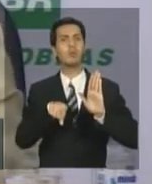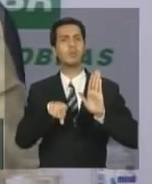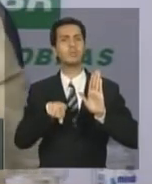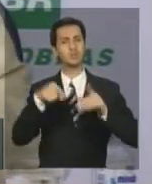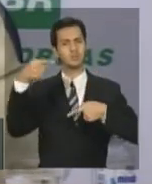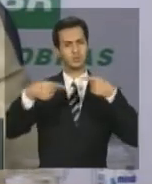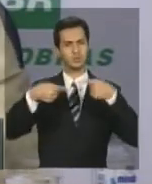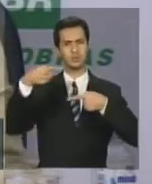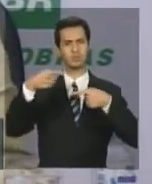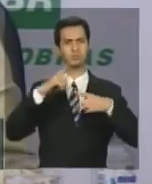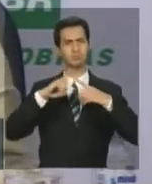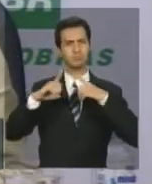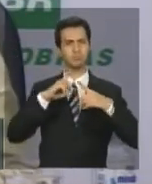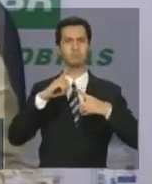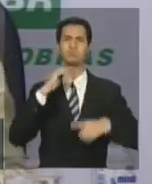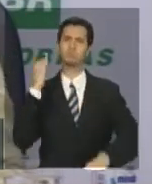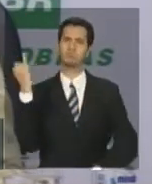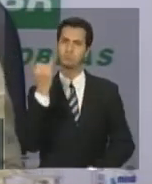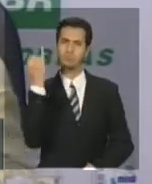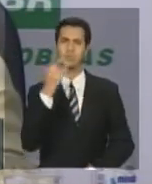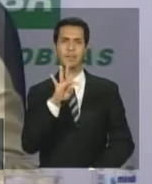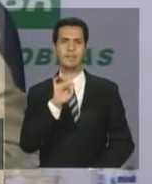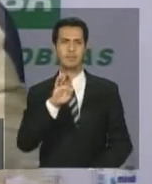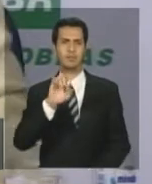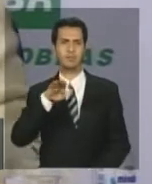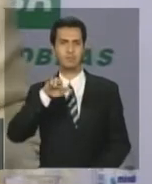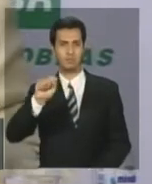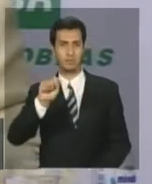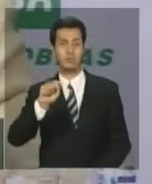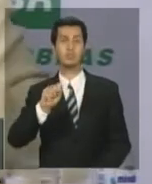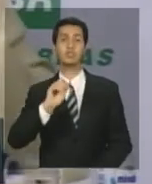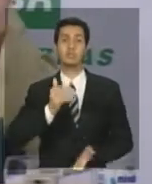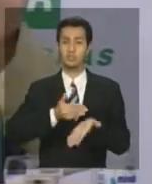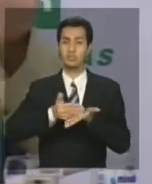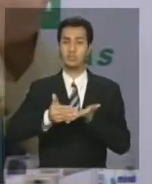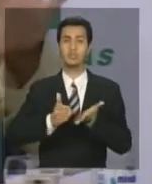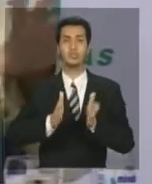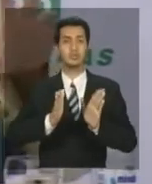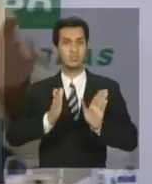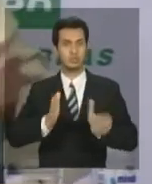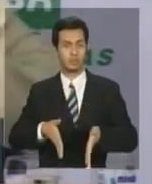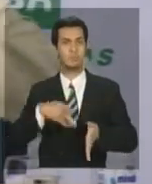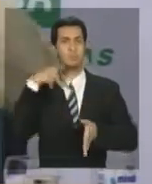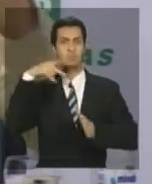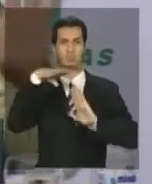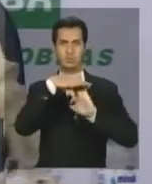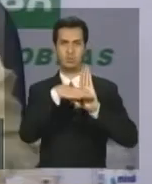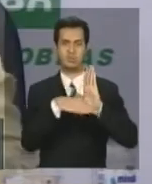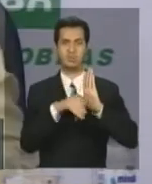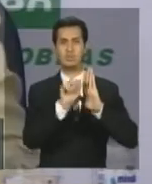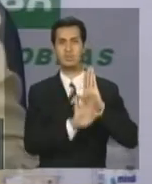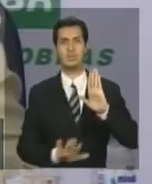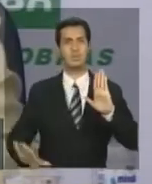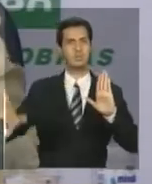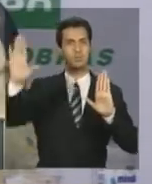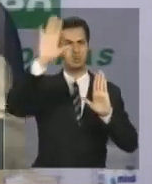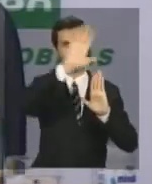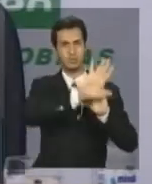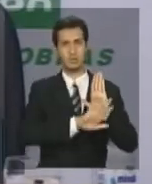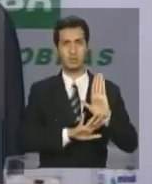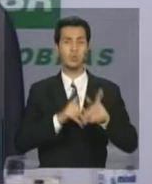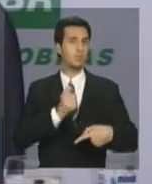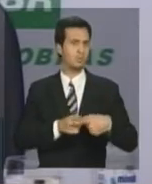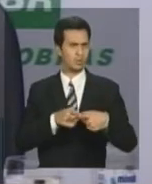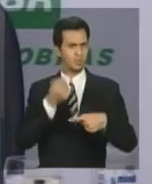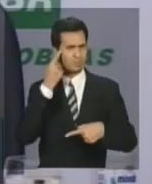discussão literalmente técnica. Uma vez que está posta a política nacional, porque não é